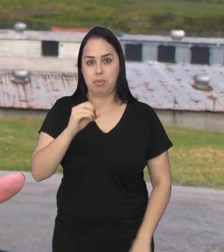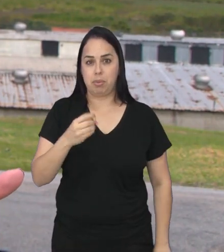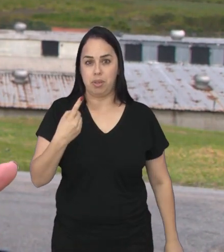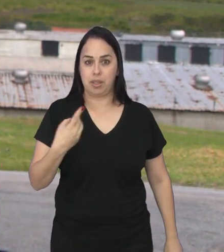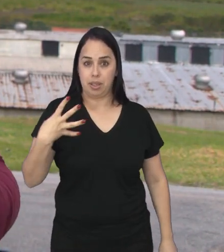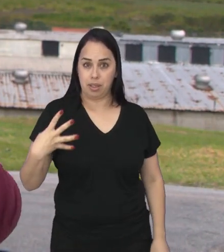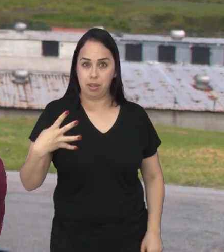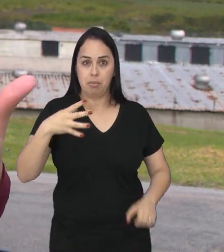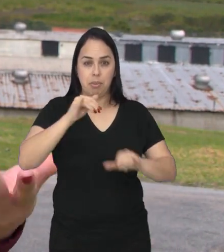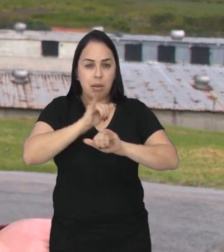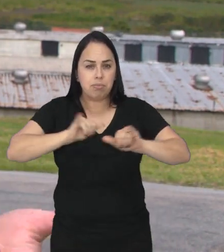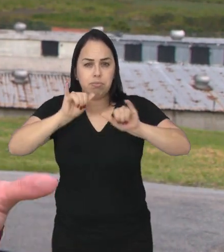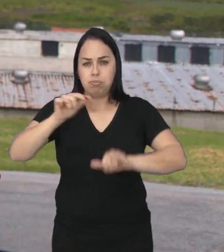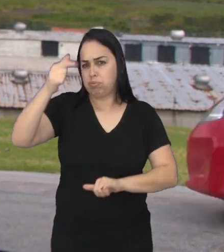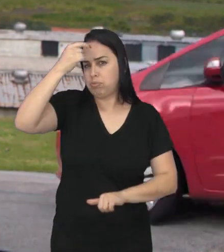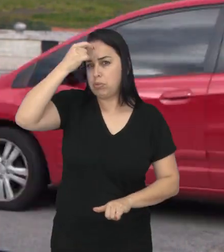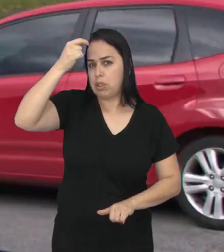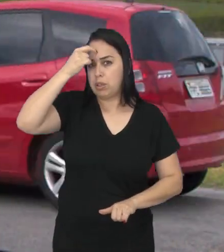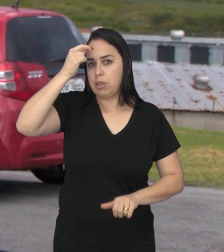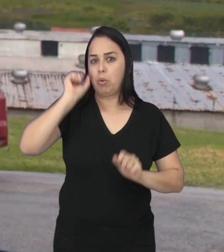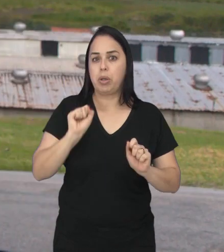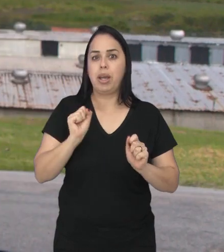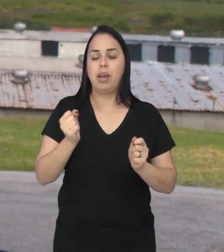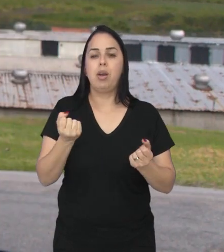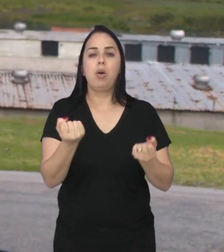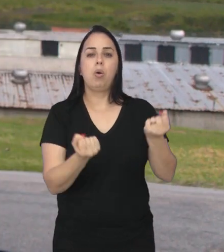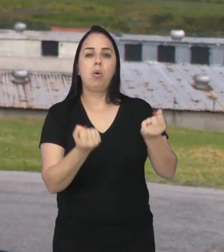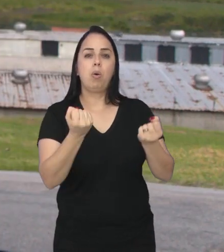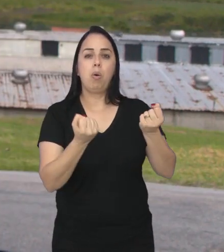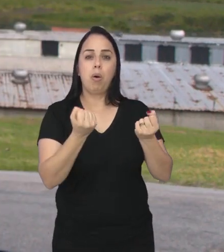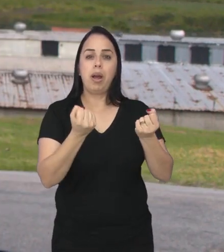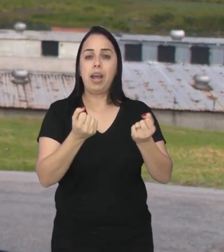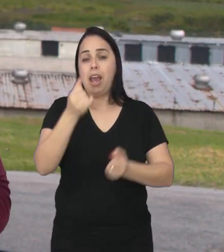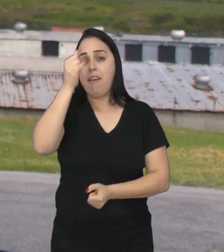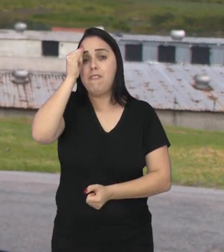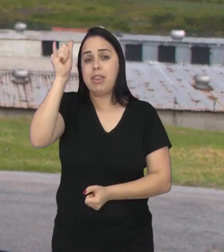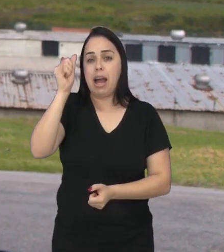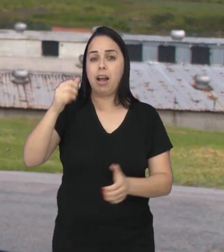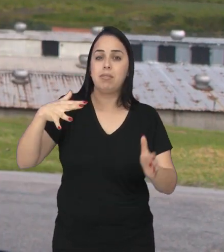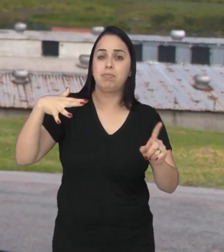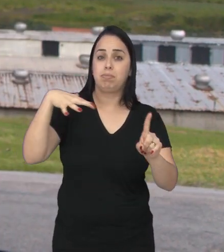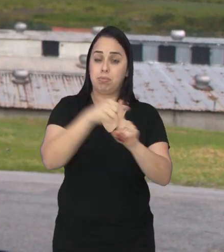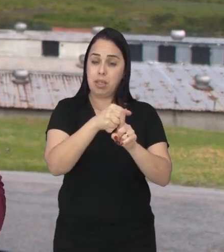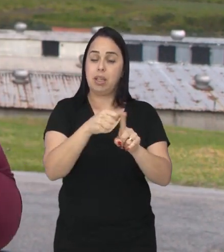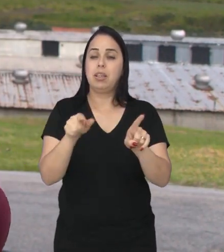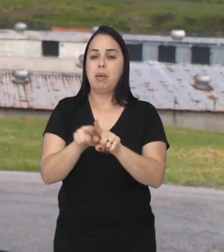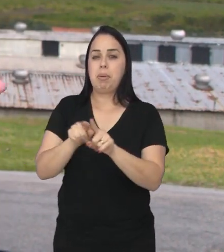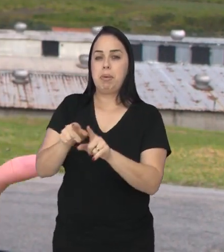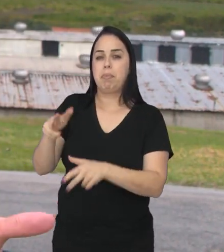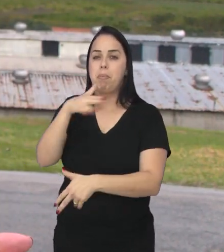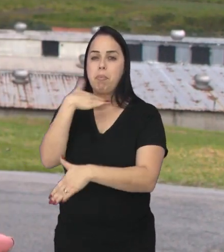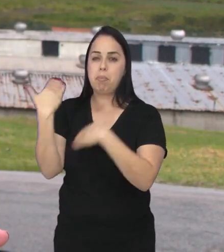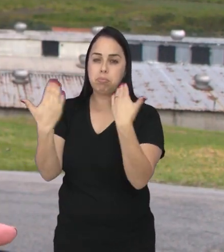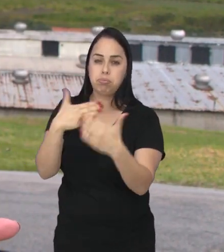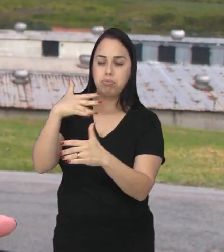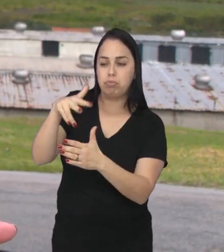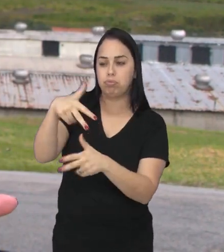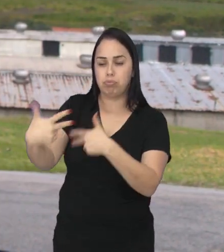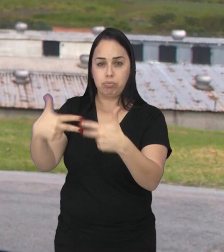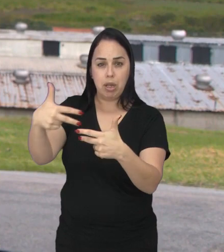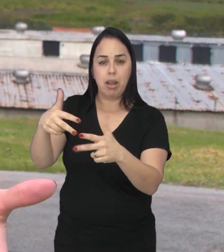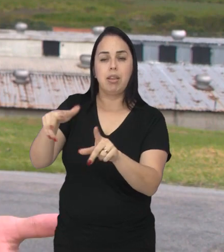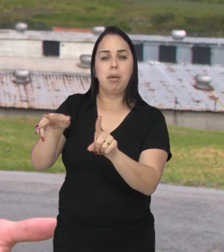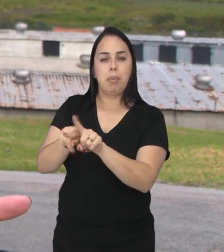a finalidade de conscientizar motoristas em relação aos altos índices de acidentes e também de mortes no trânsito